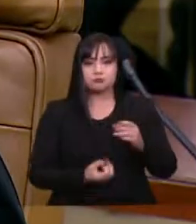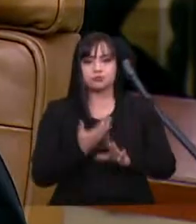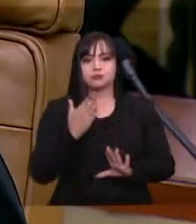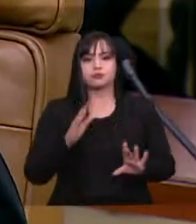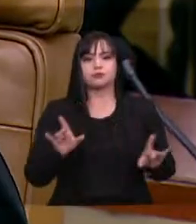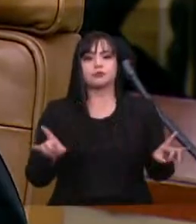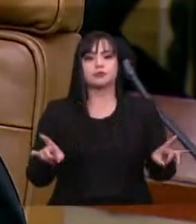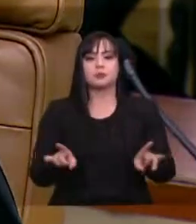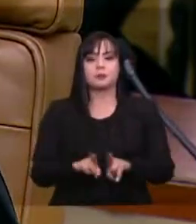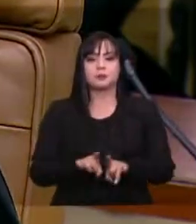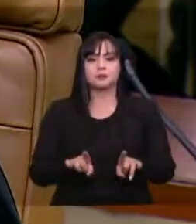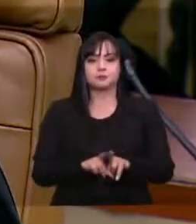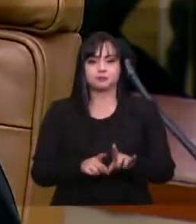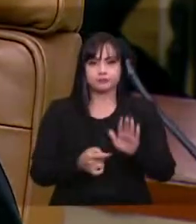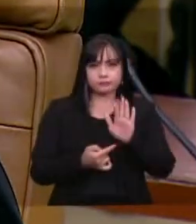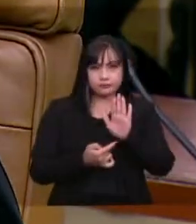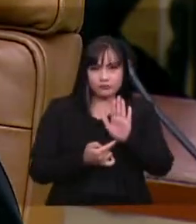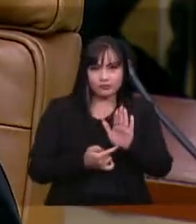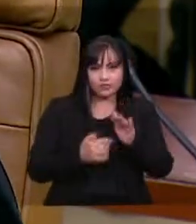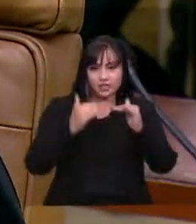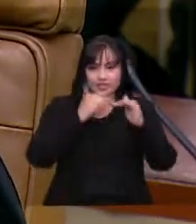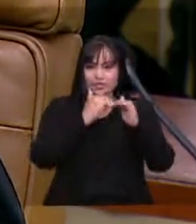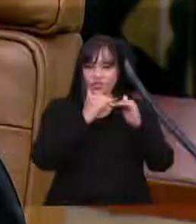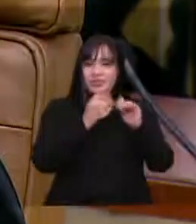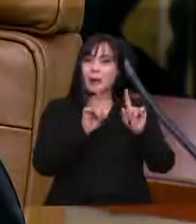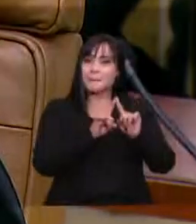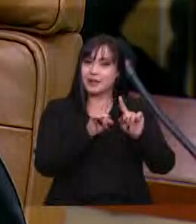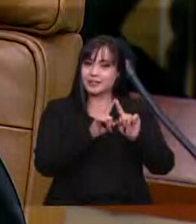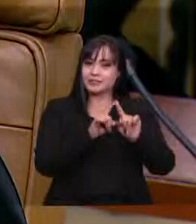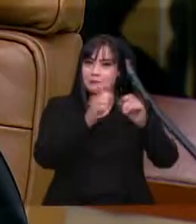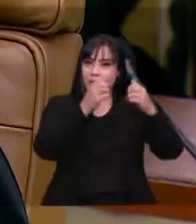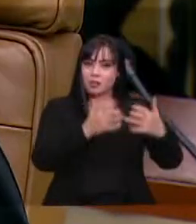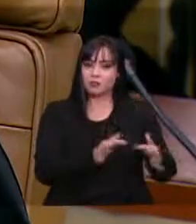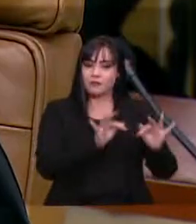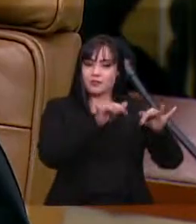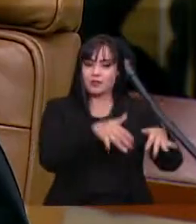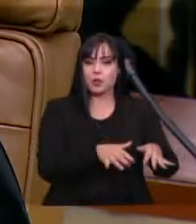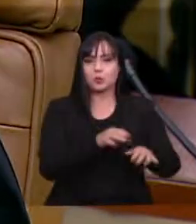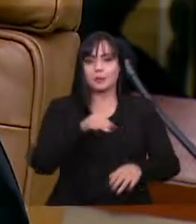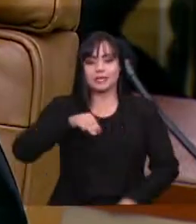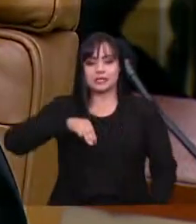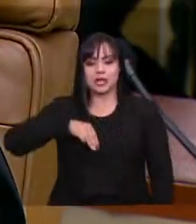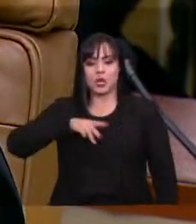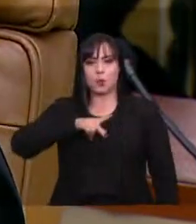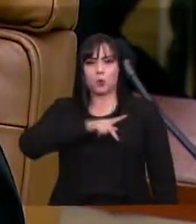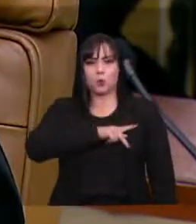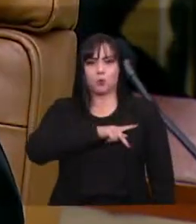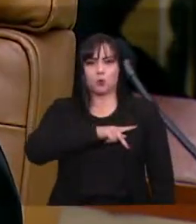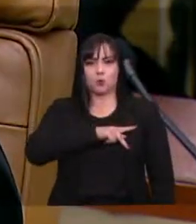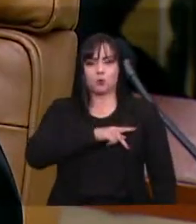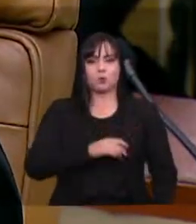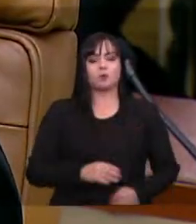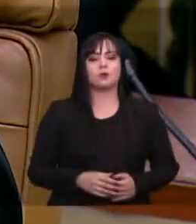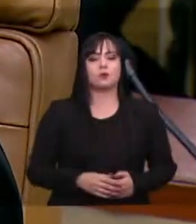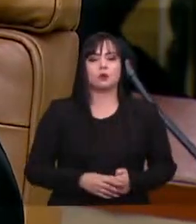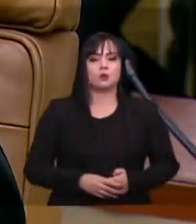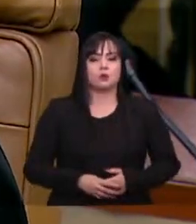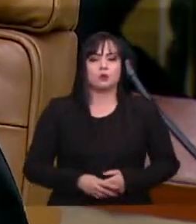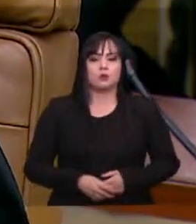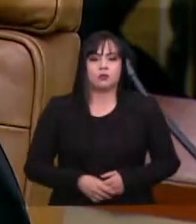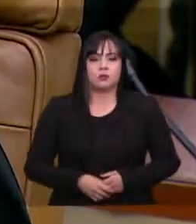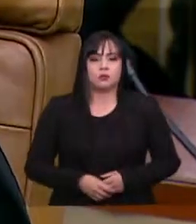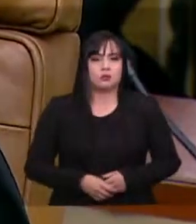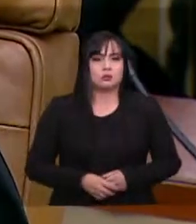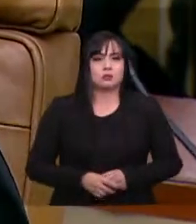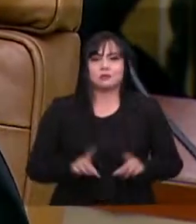e indicação nesse sentido inclusive nas razões finais do ministério público é isso não